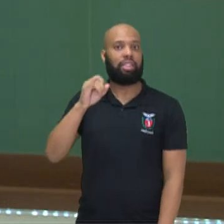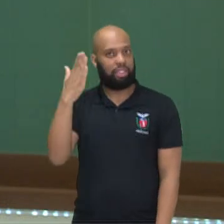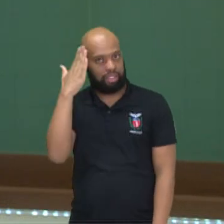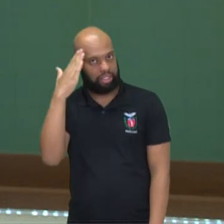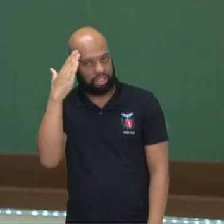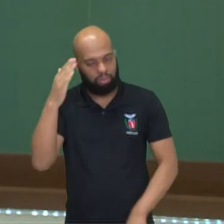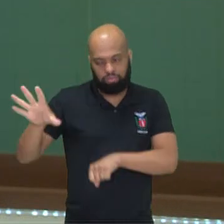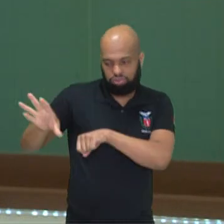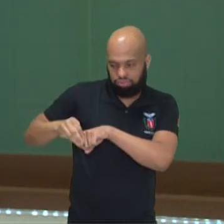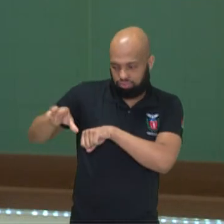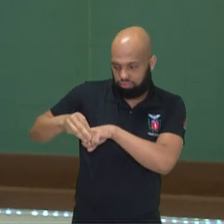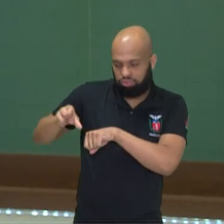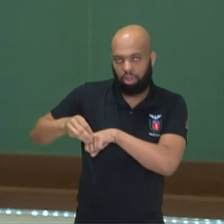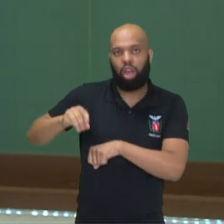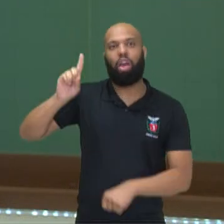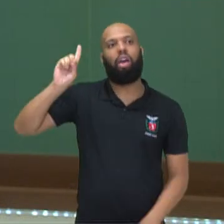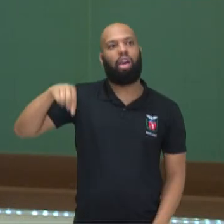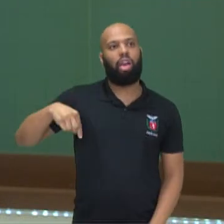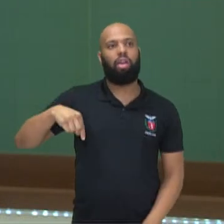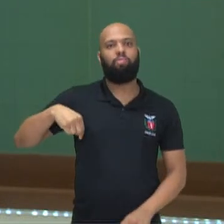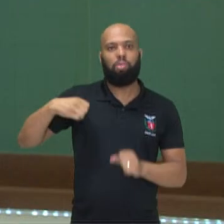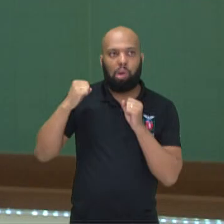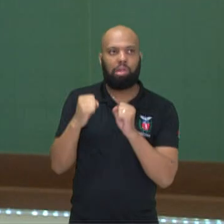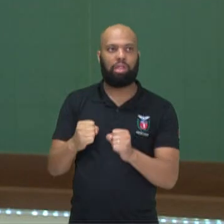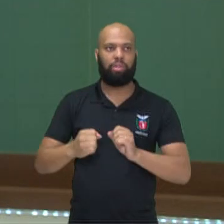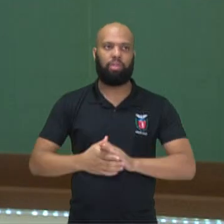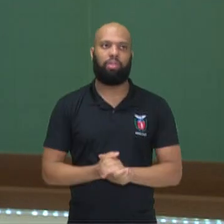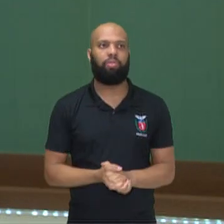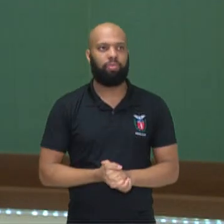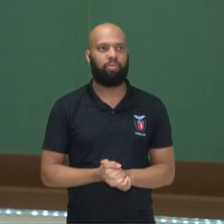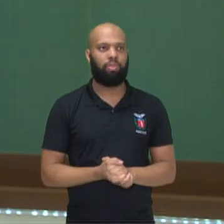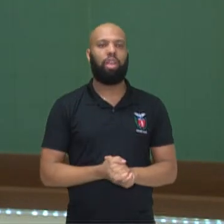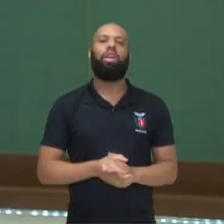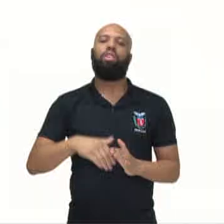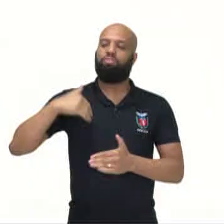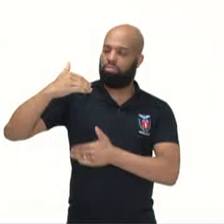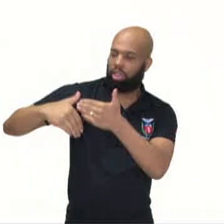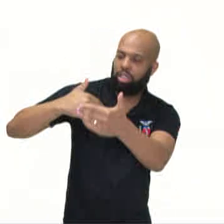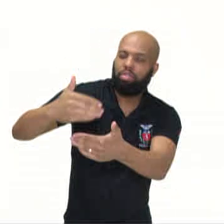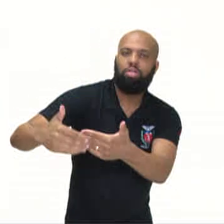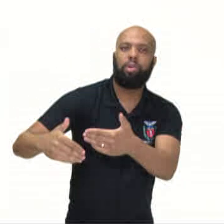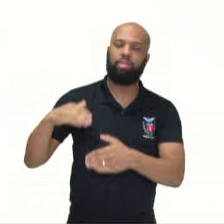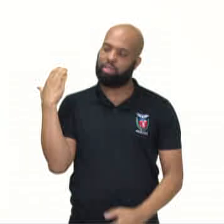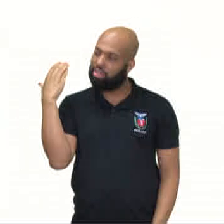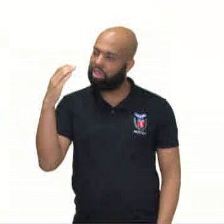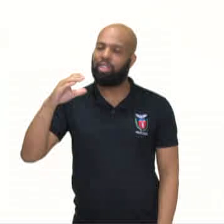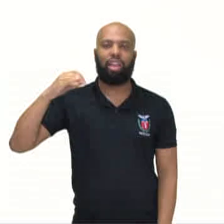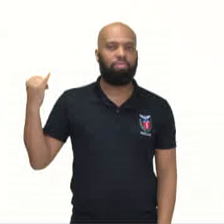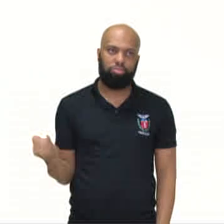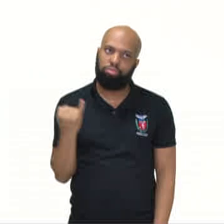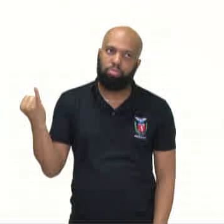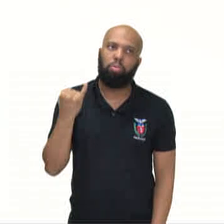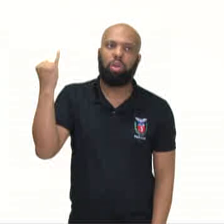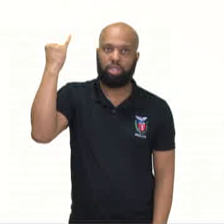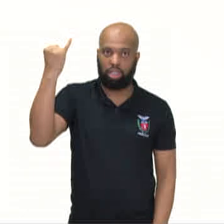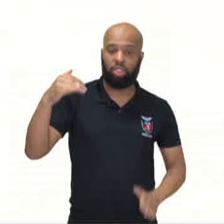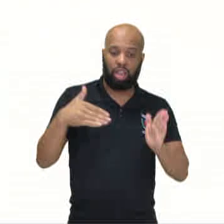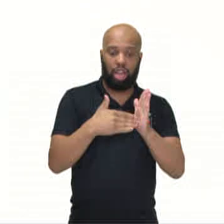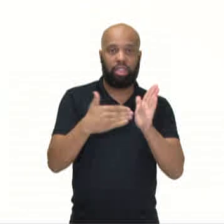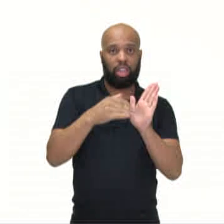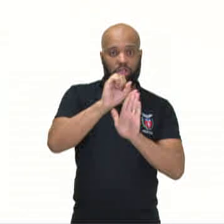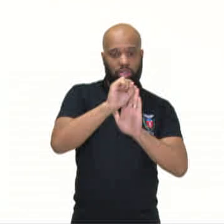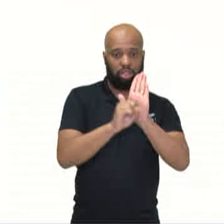saber, conhecimento é poder. O desenvolvimento científico foi significativo até o